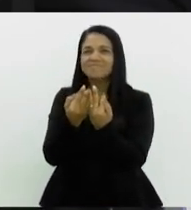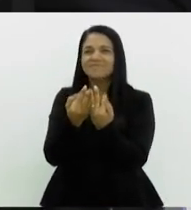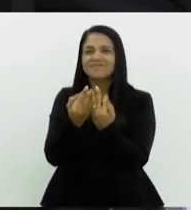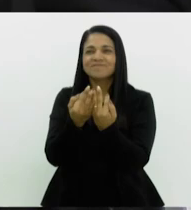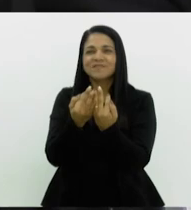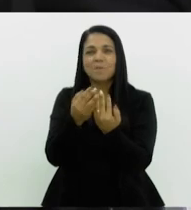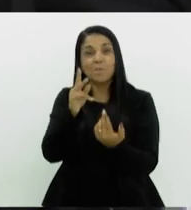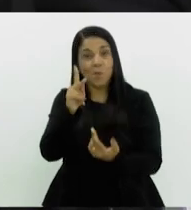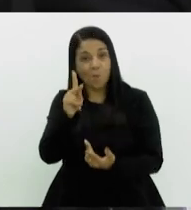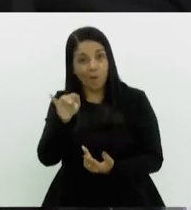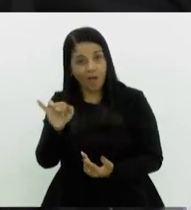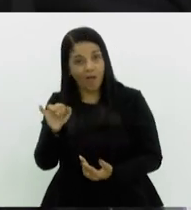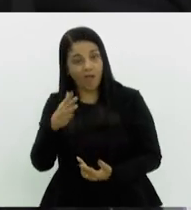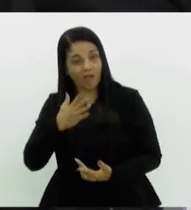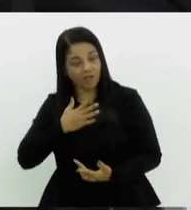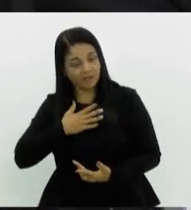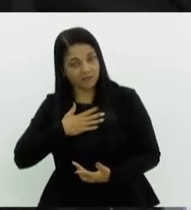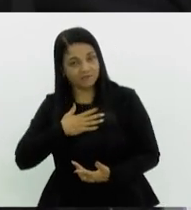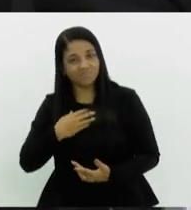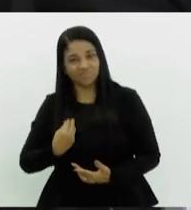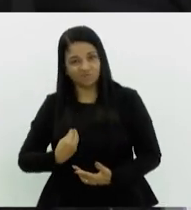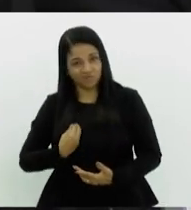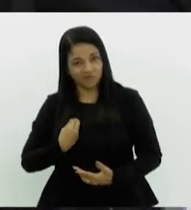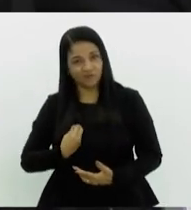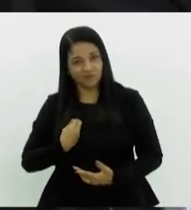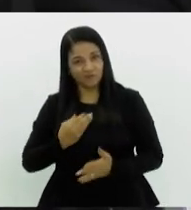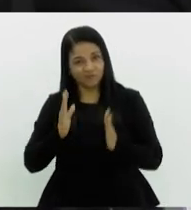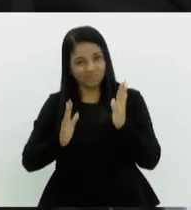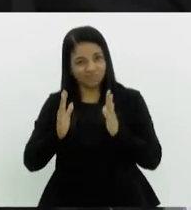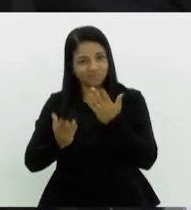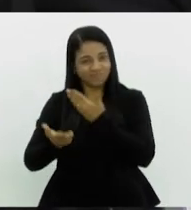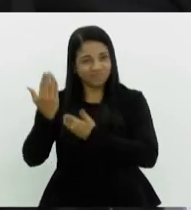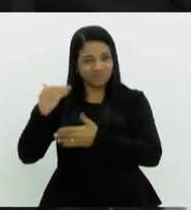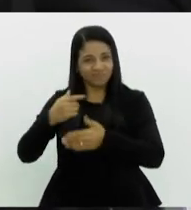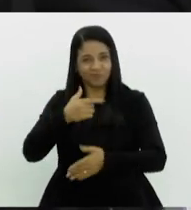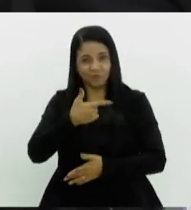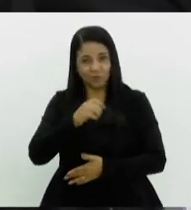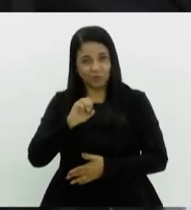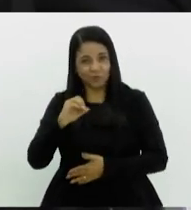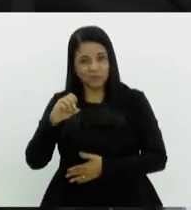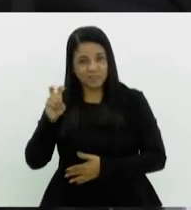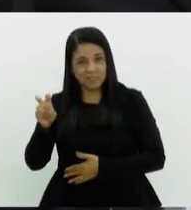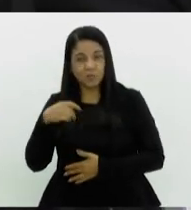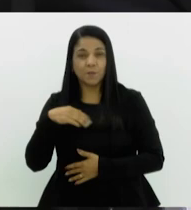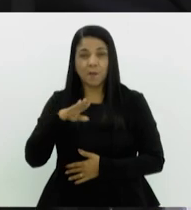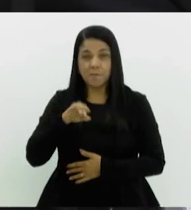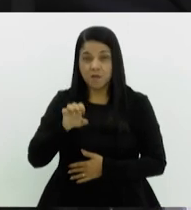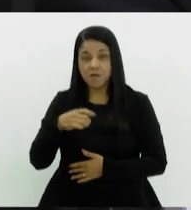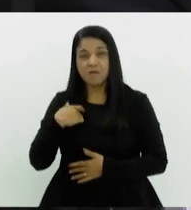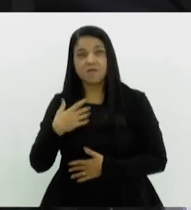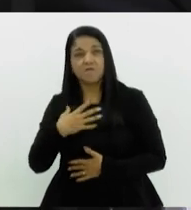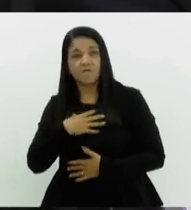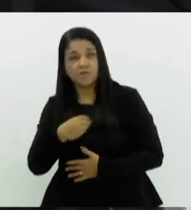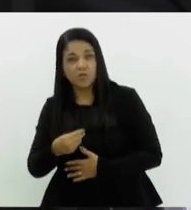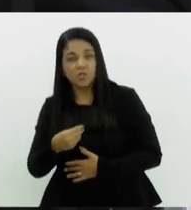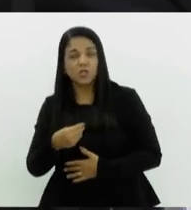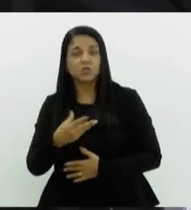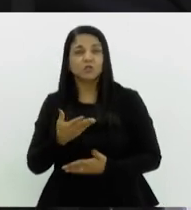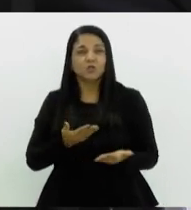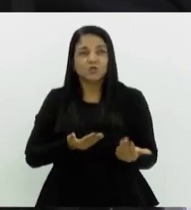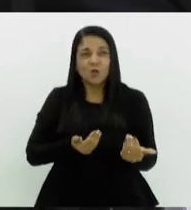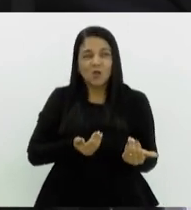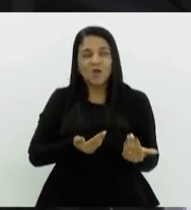via meu pai, que naquela época era vivo ainda, minha mãe, esposa, meus filhos bem mais